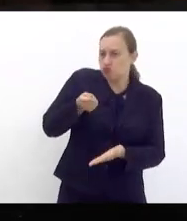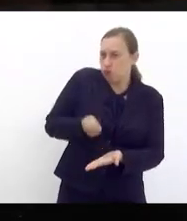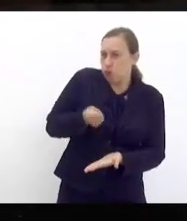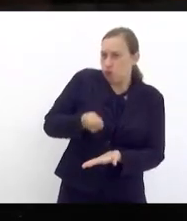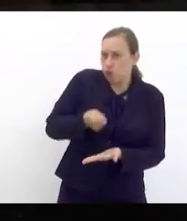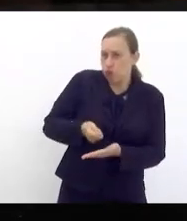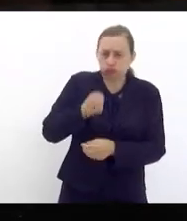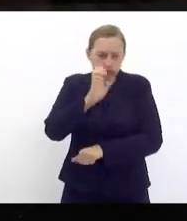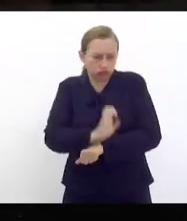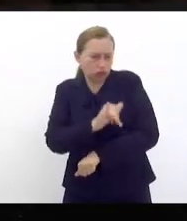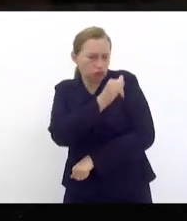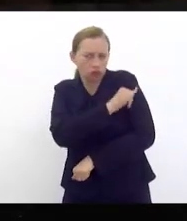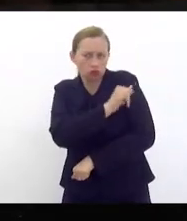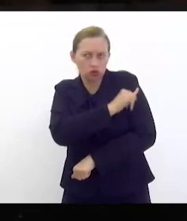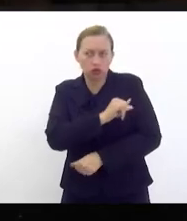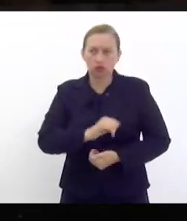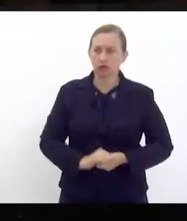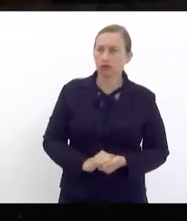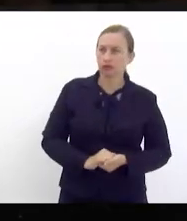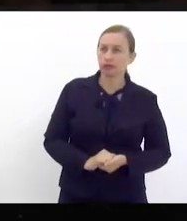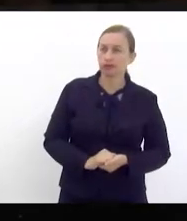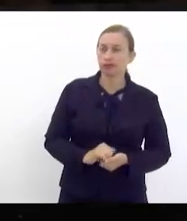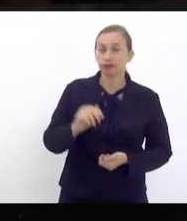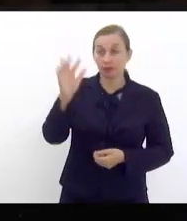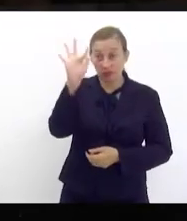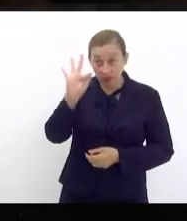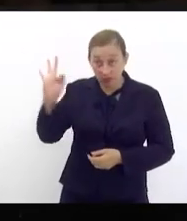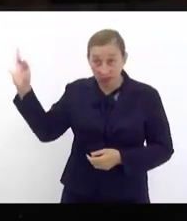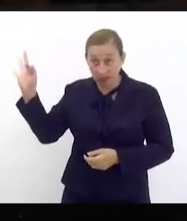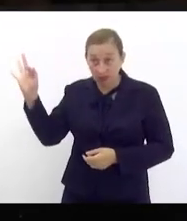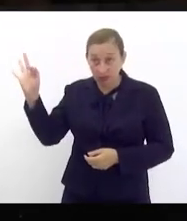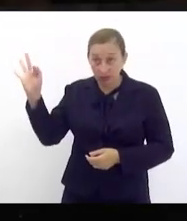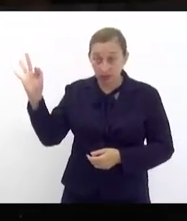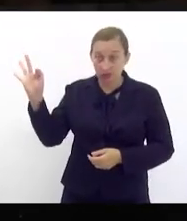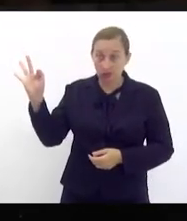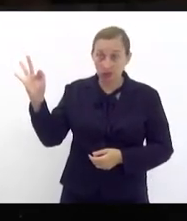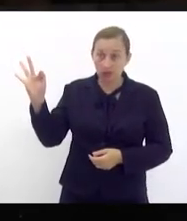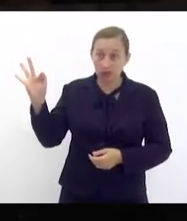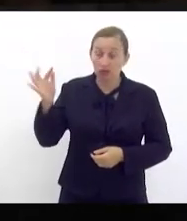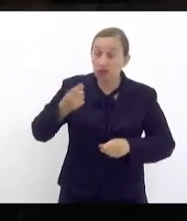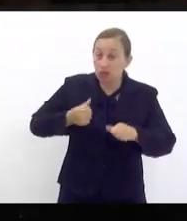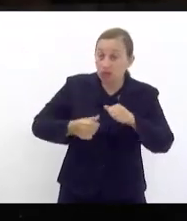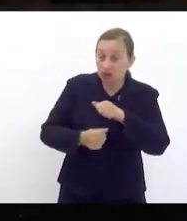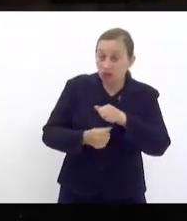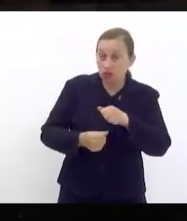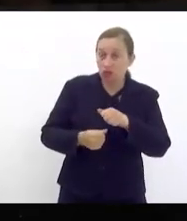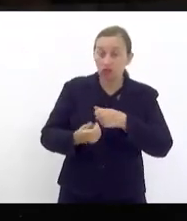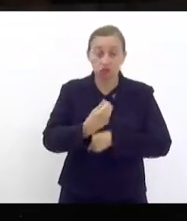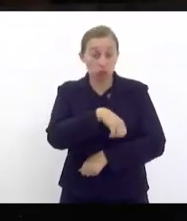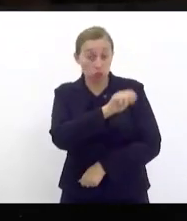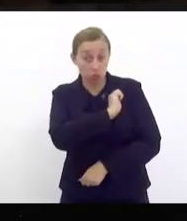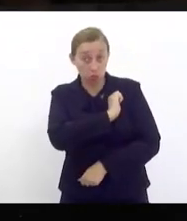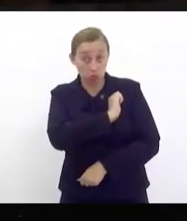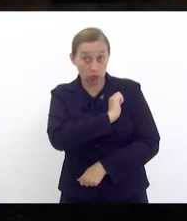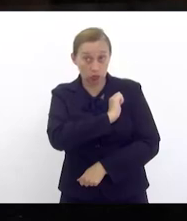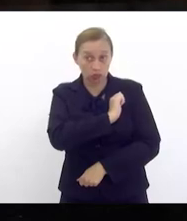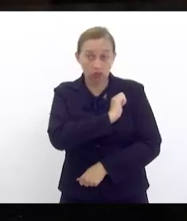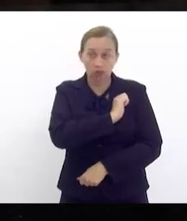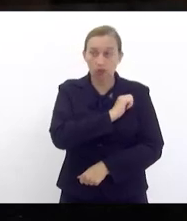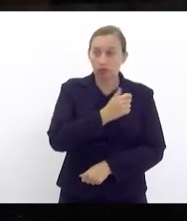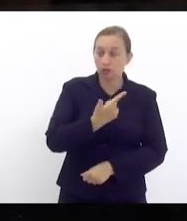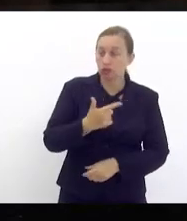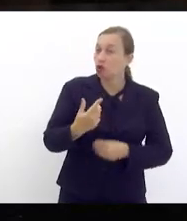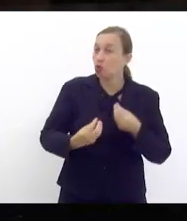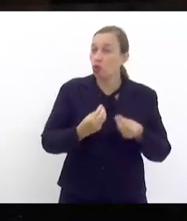obrigações ao Estado do Rio de Janeiro com a União, que é fiadora desse regime de recuperação fiscal, que são insanáveis,